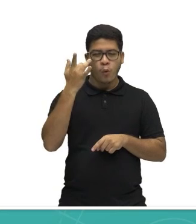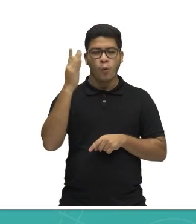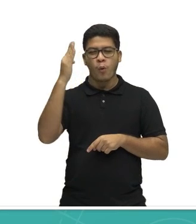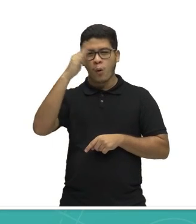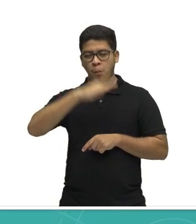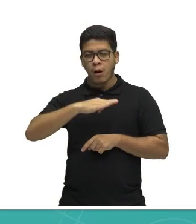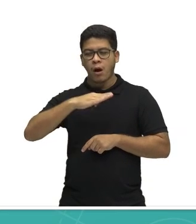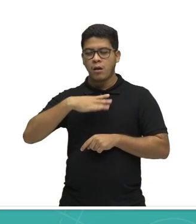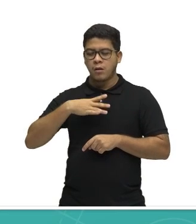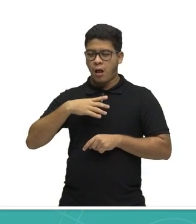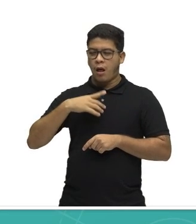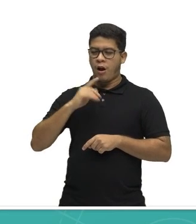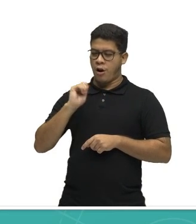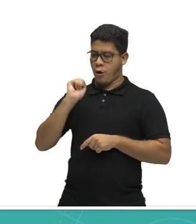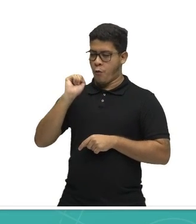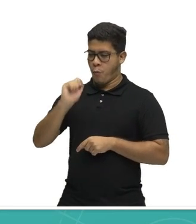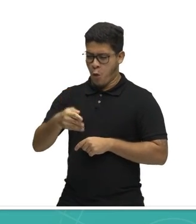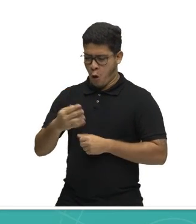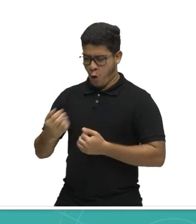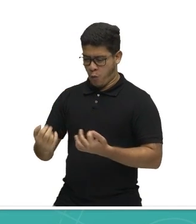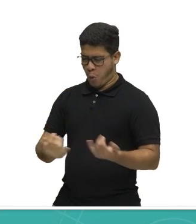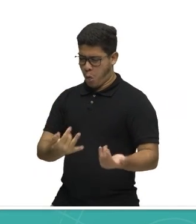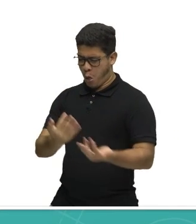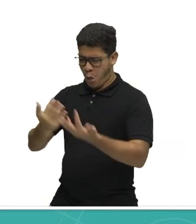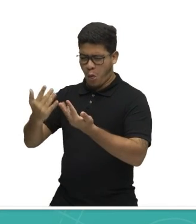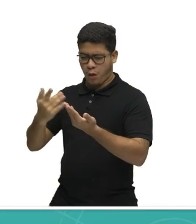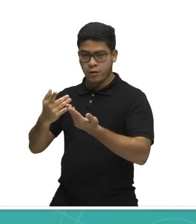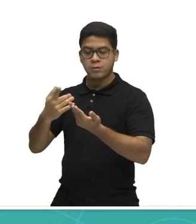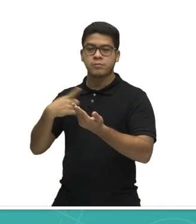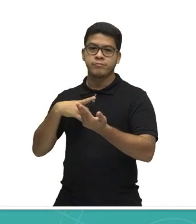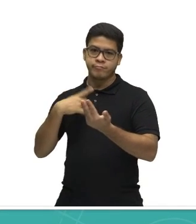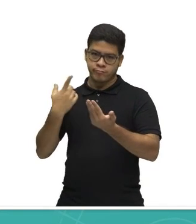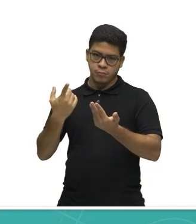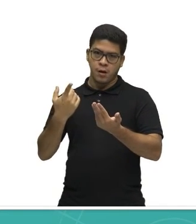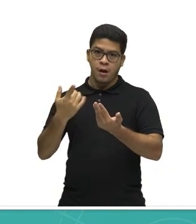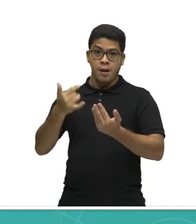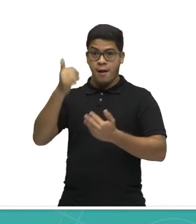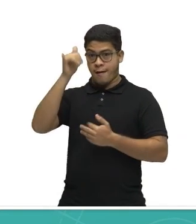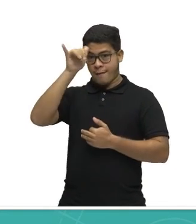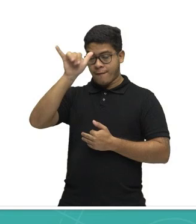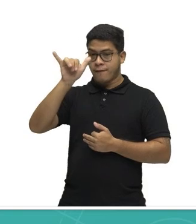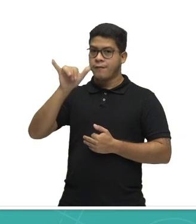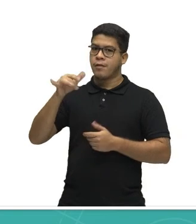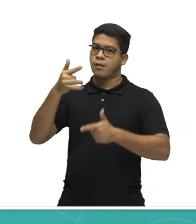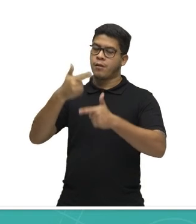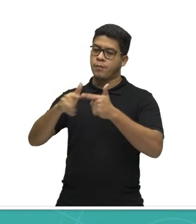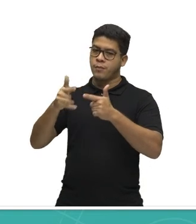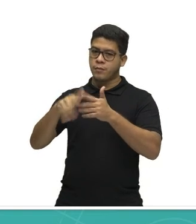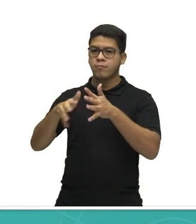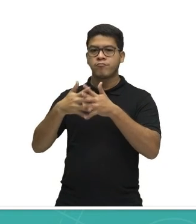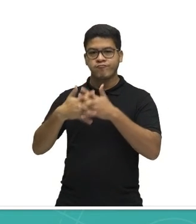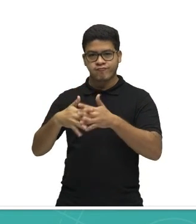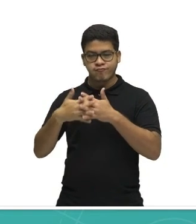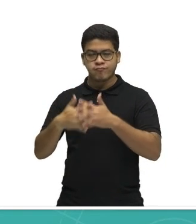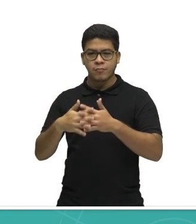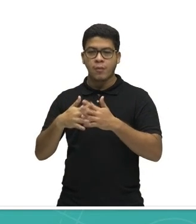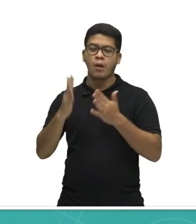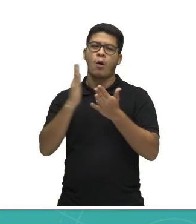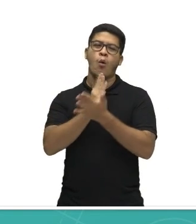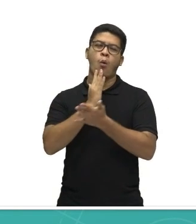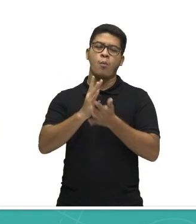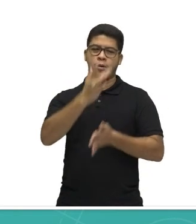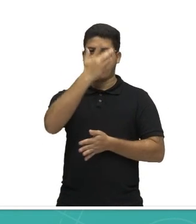que incendeiam, que bagunçam a floresta. E também muitas pessoas têm medo do Curupira. Algumas lendas, alguns